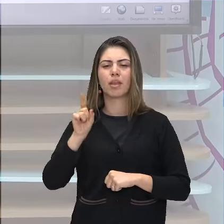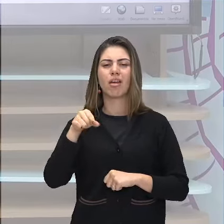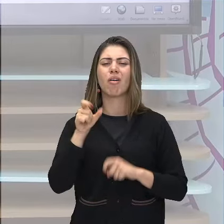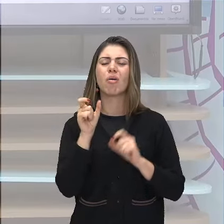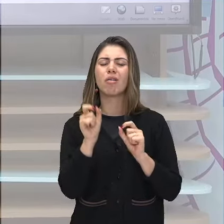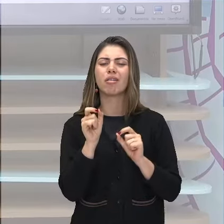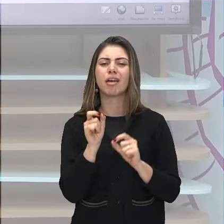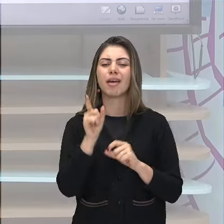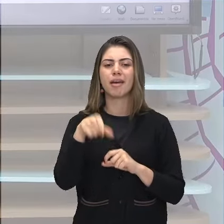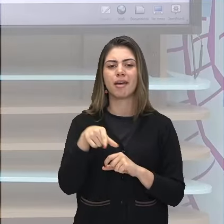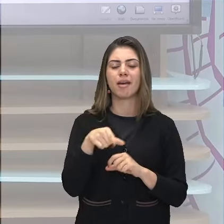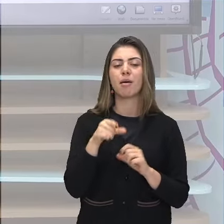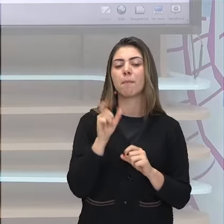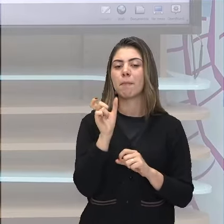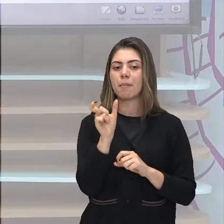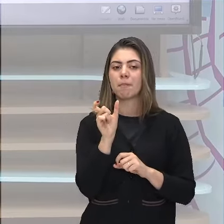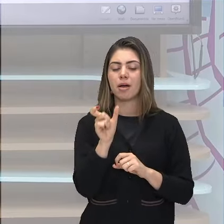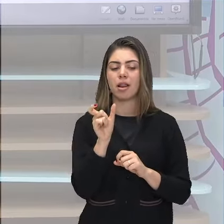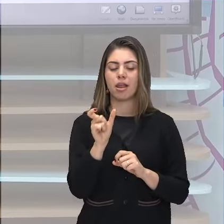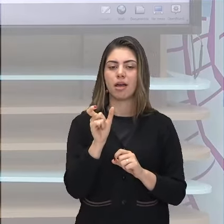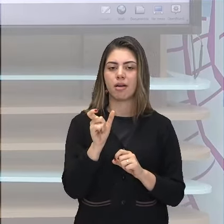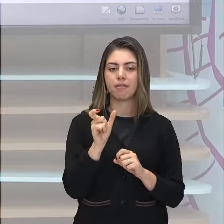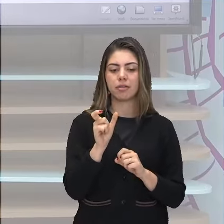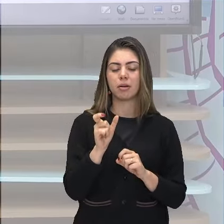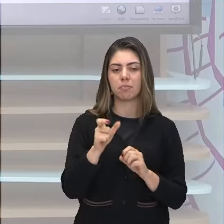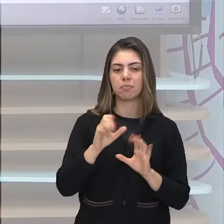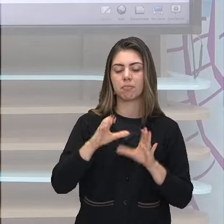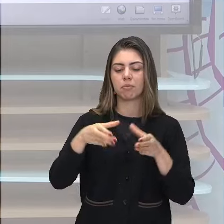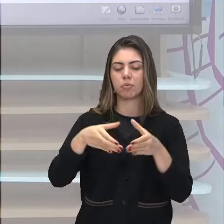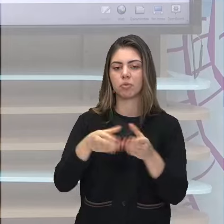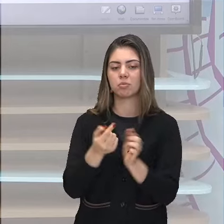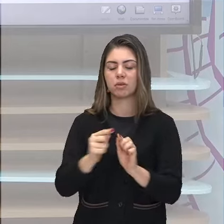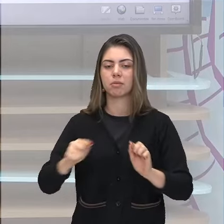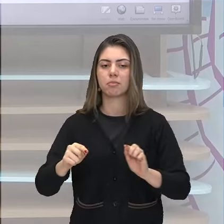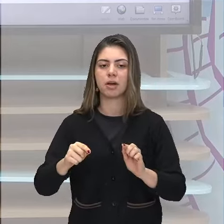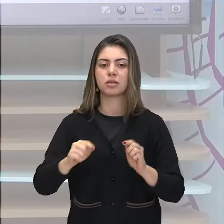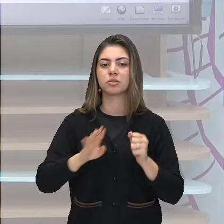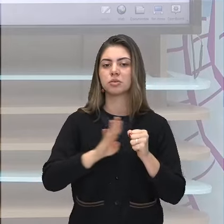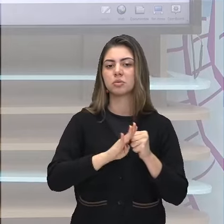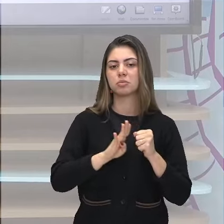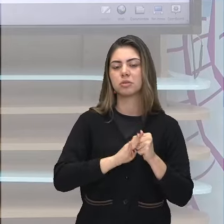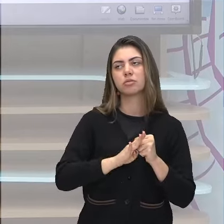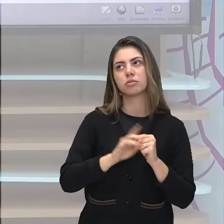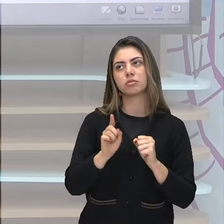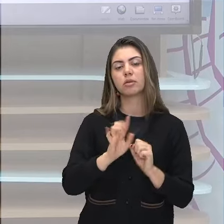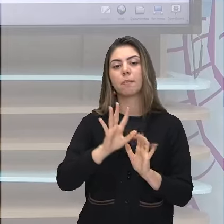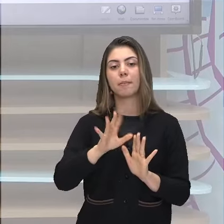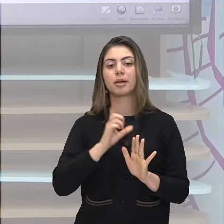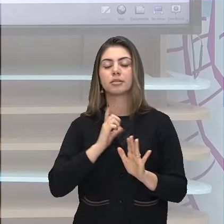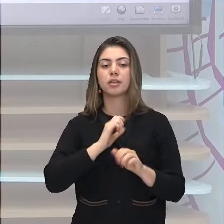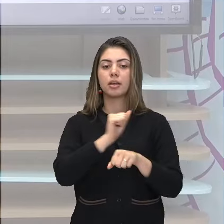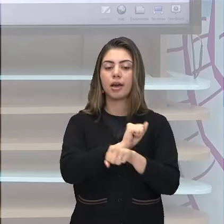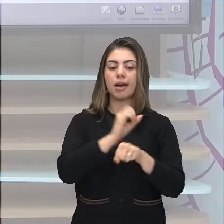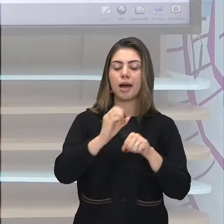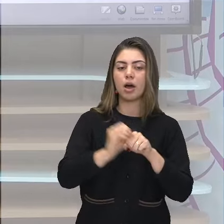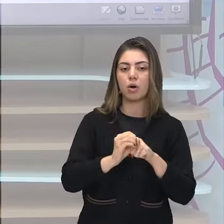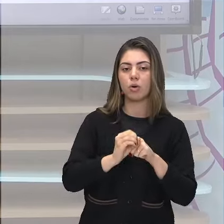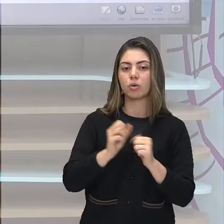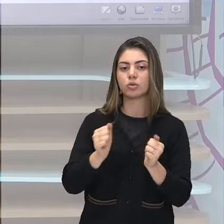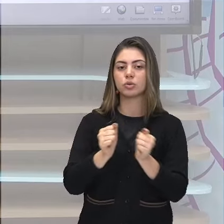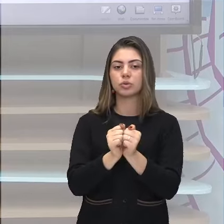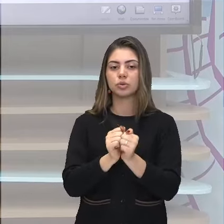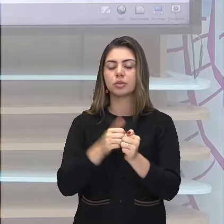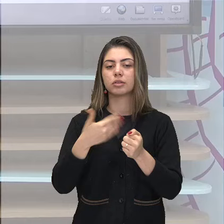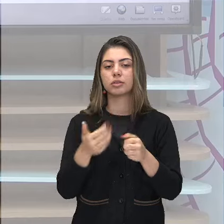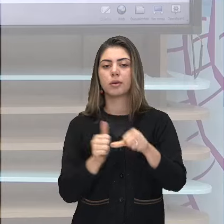uma classe gramatical que não é do substantivo, ao acompanhar um artigo ou até um pronome, e passam a